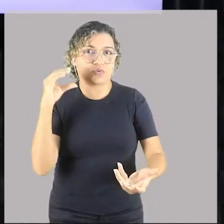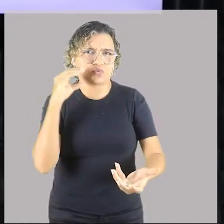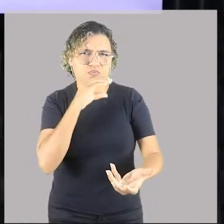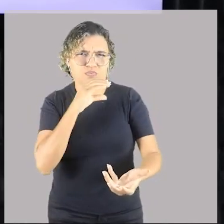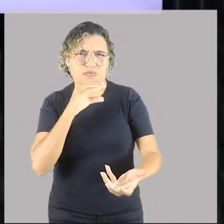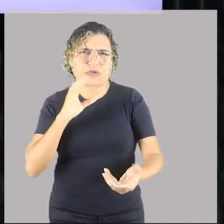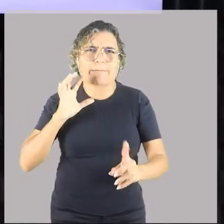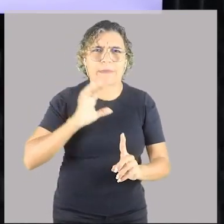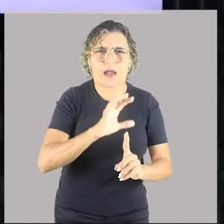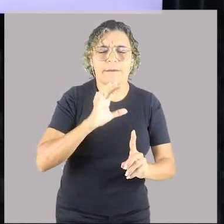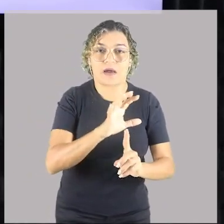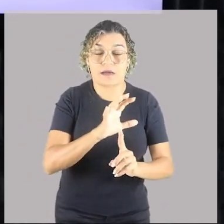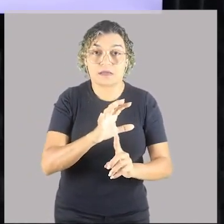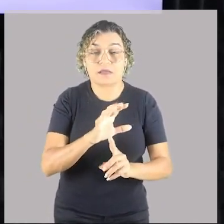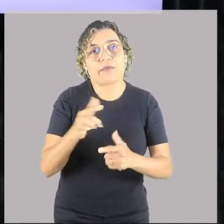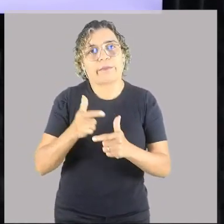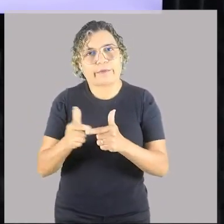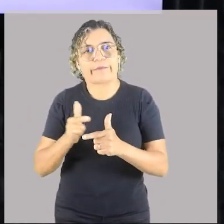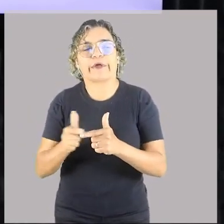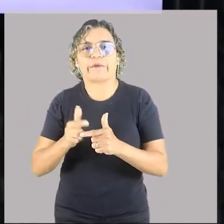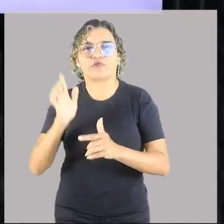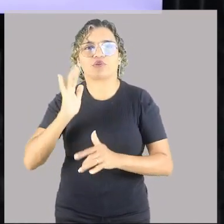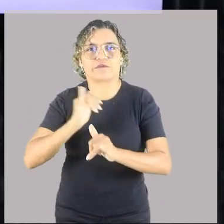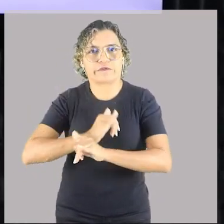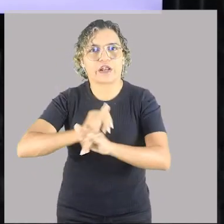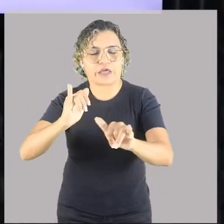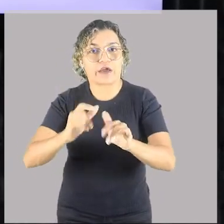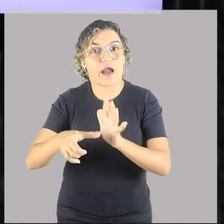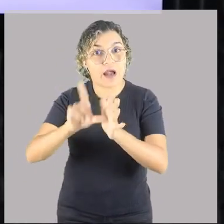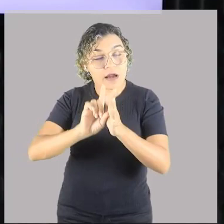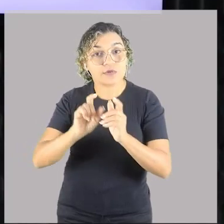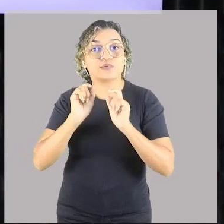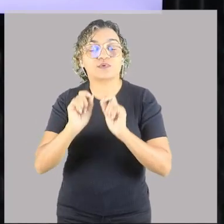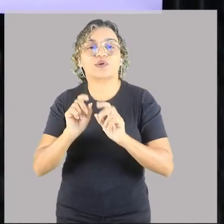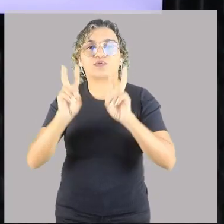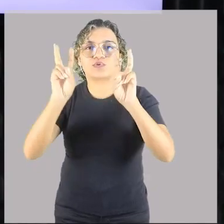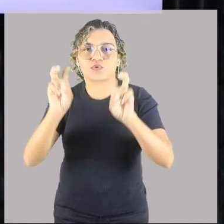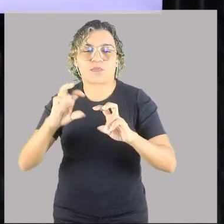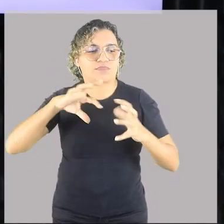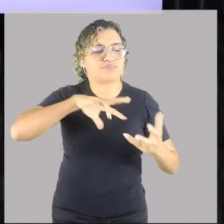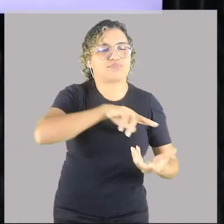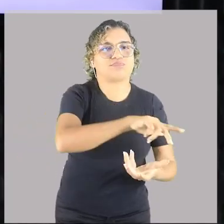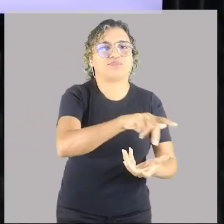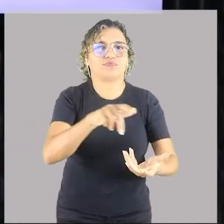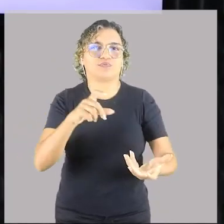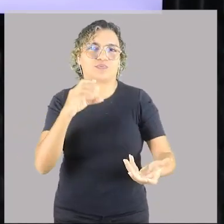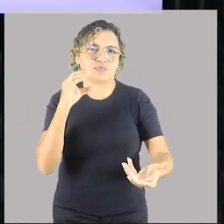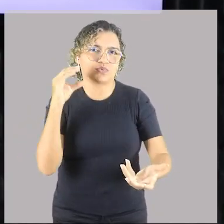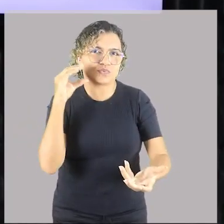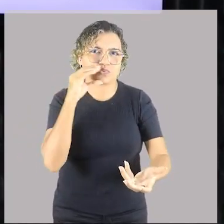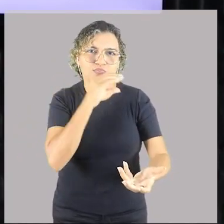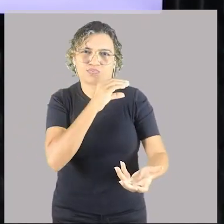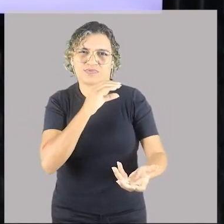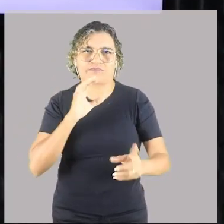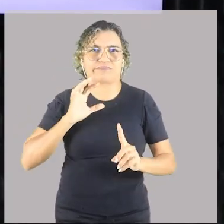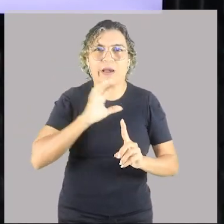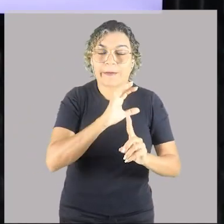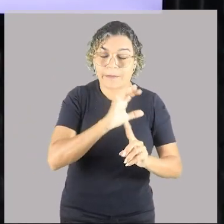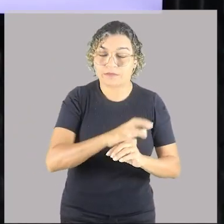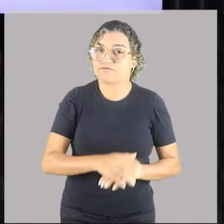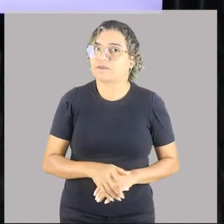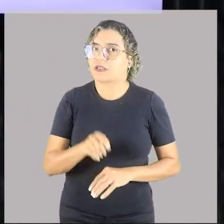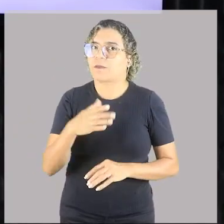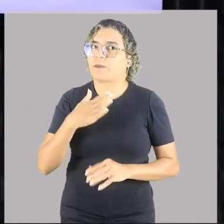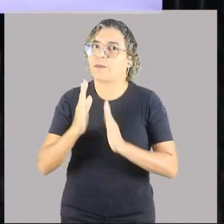problemáticazinha natural, que eu falei para vocês em momentos anteriores, de aquecimento global. Galerinha, pelo amor de